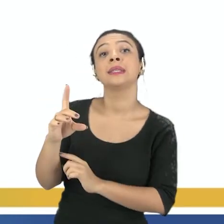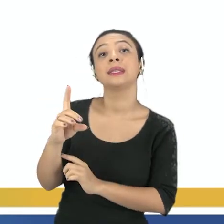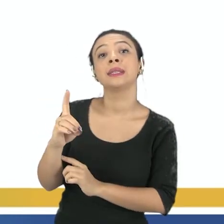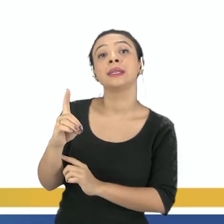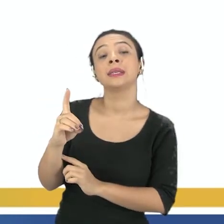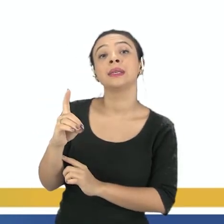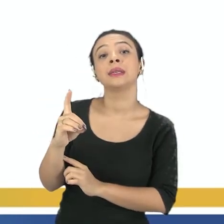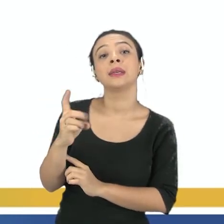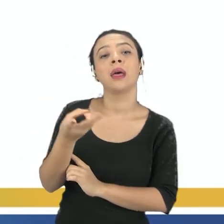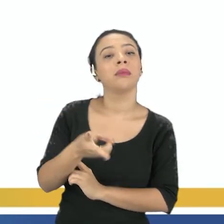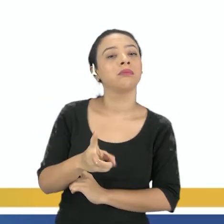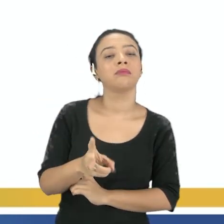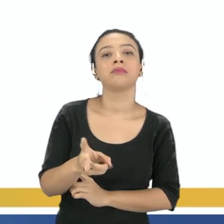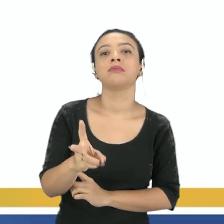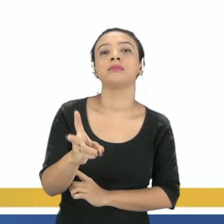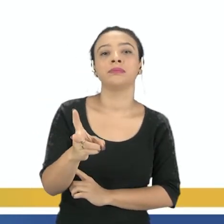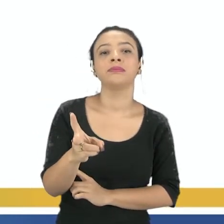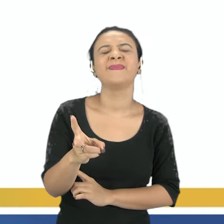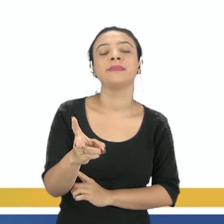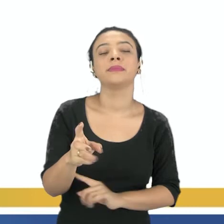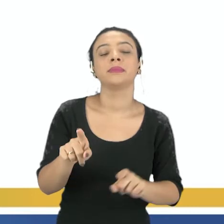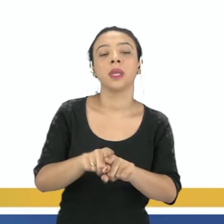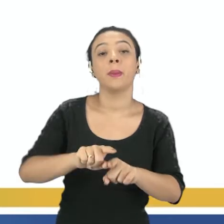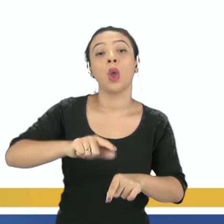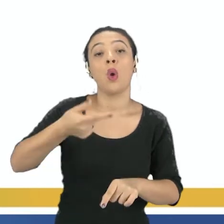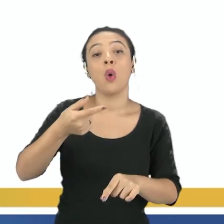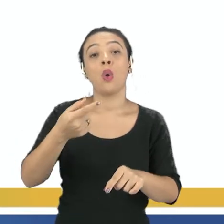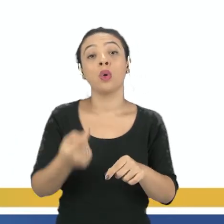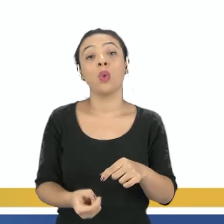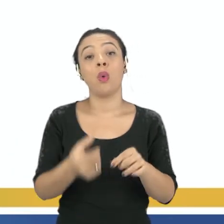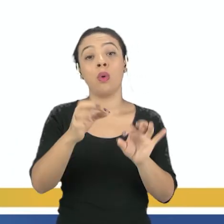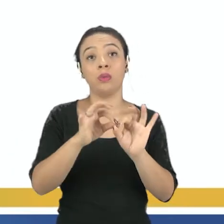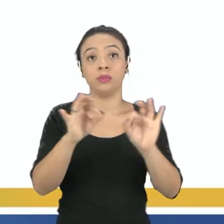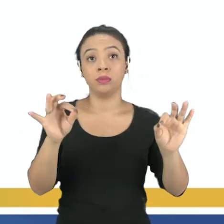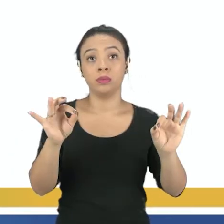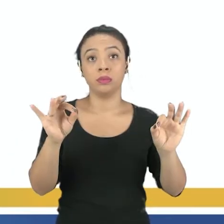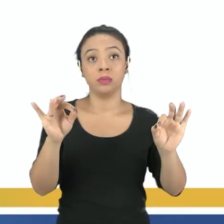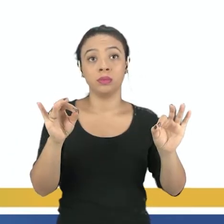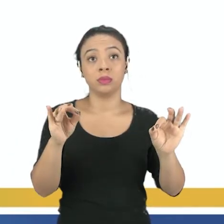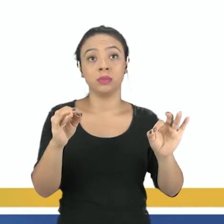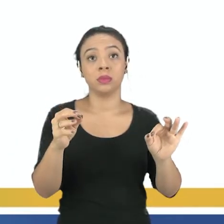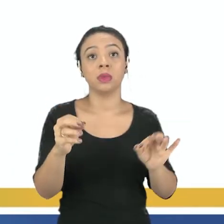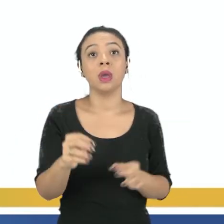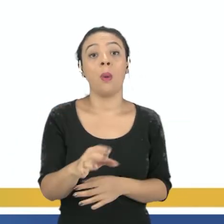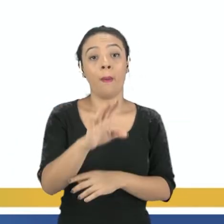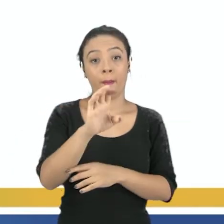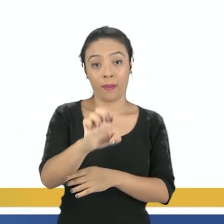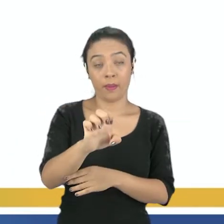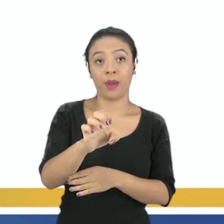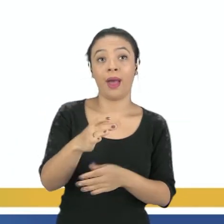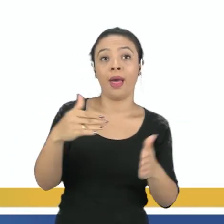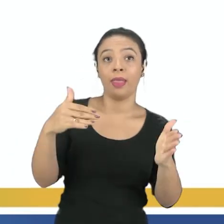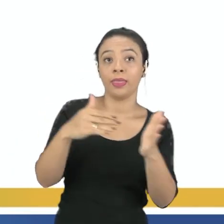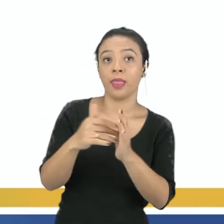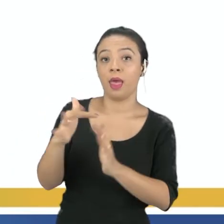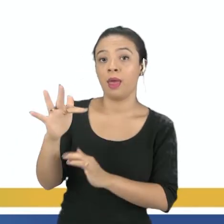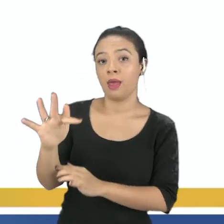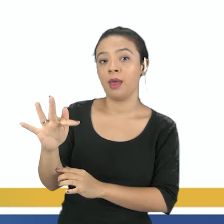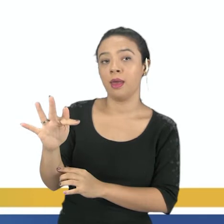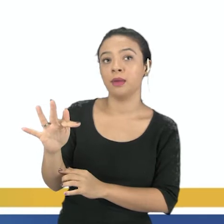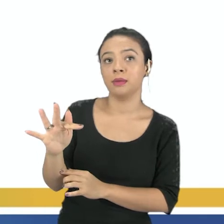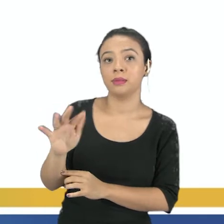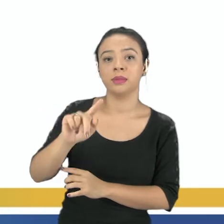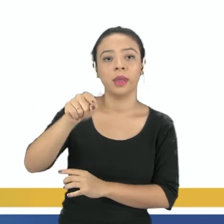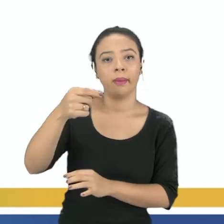alonga infinitamente, né? E outra semirreta que sai de E e passa por F aí também, que se alonga infinitamente, né? Ela chega em